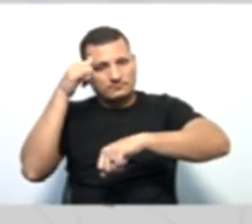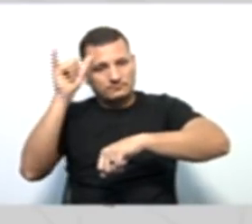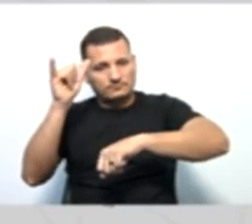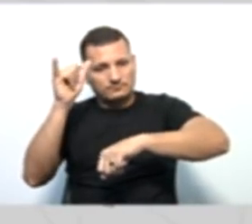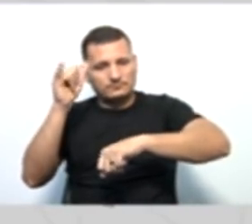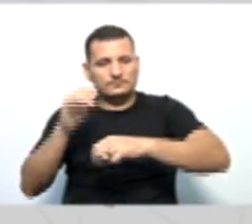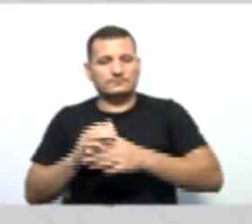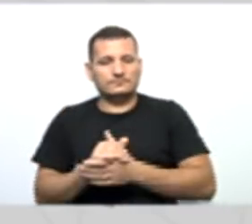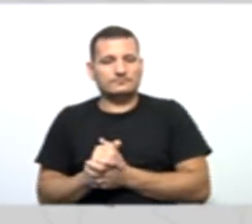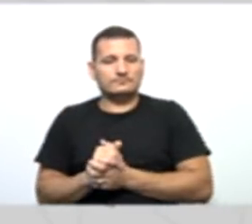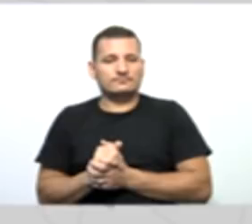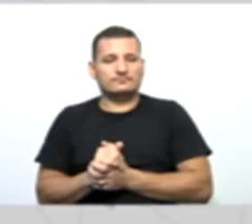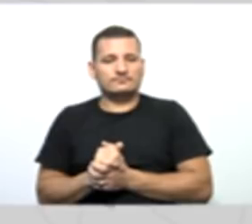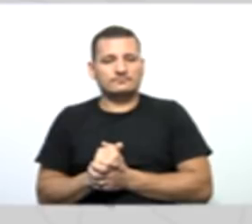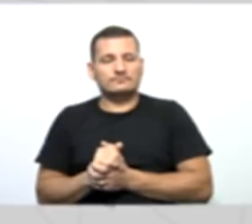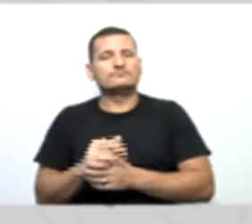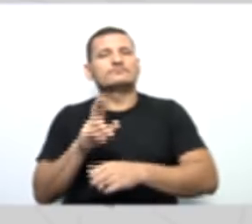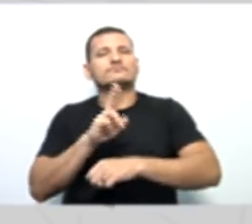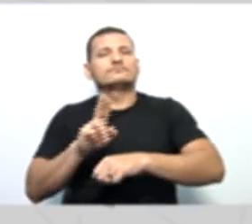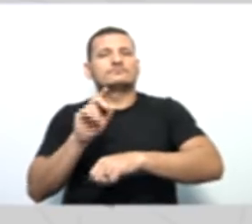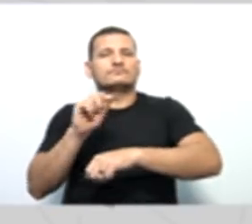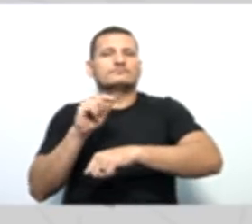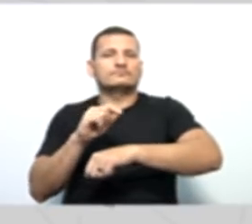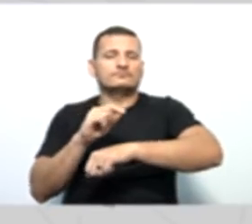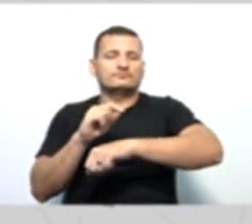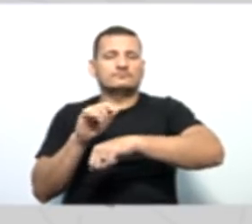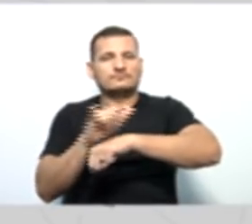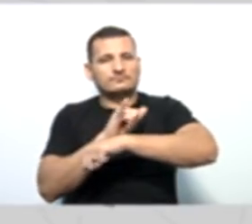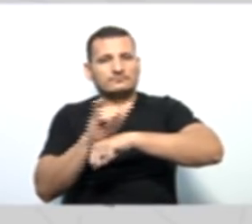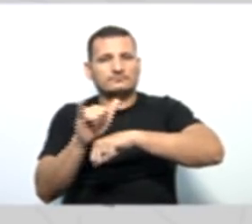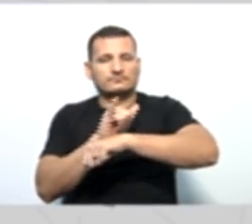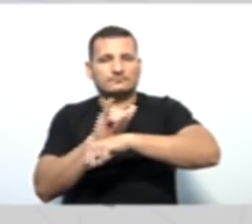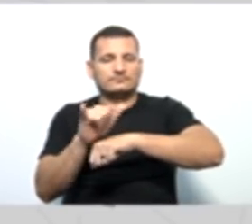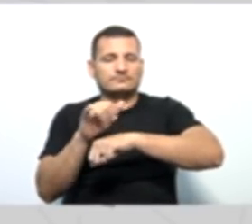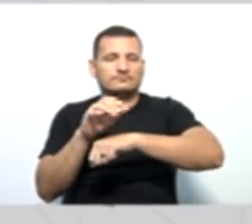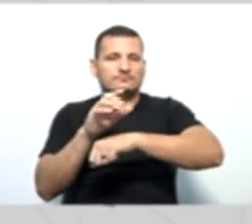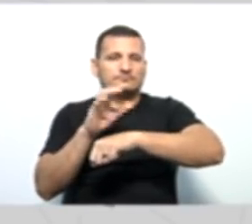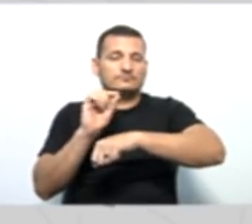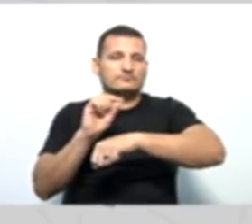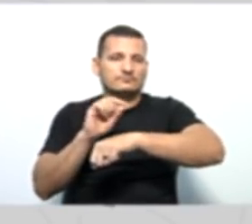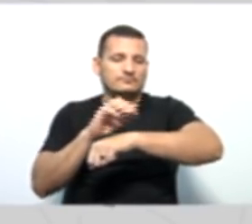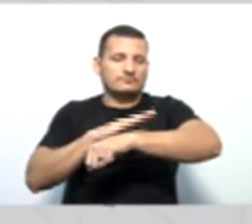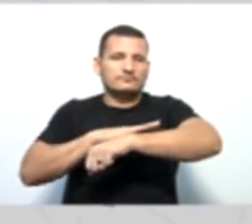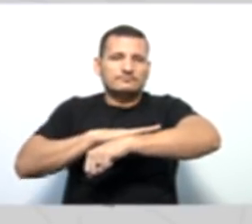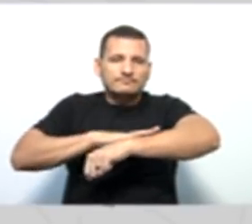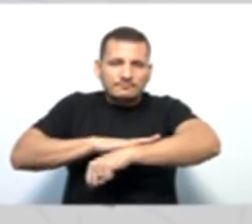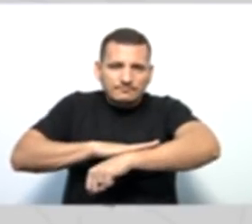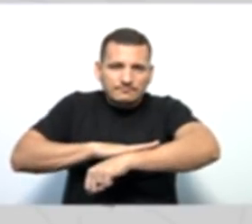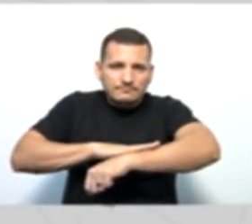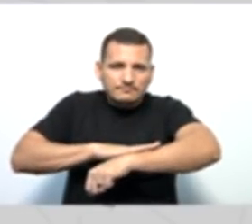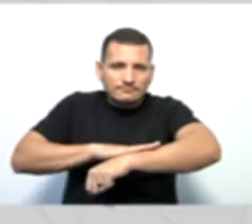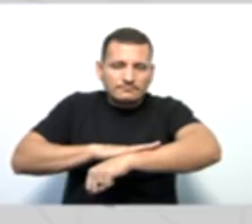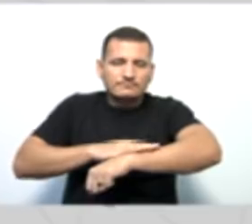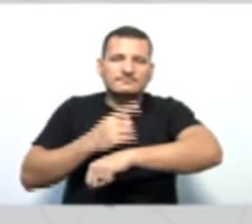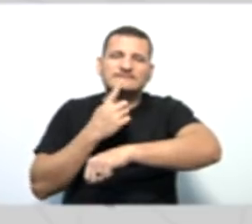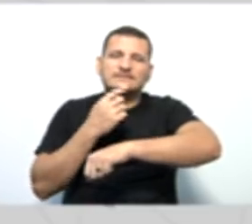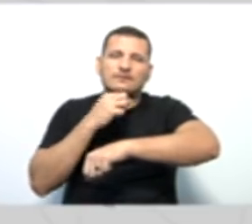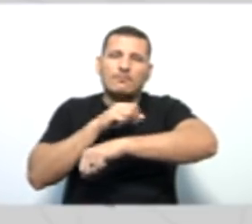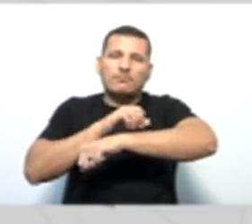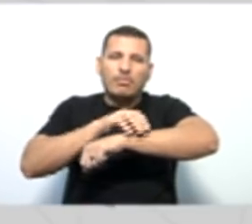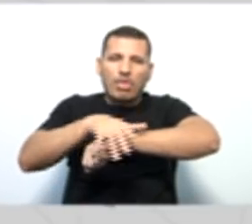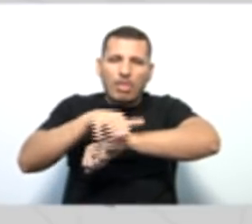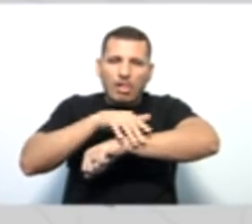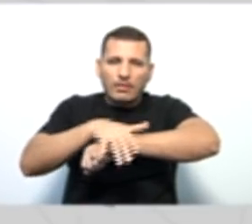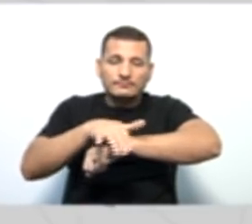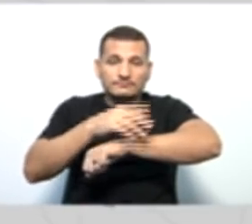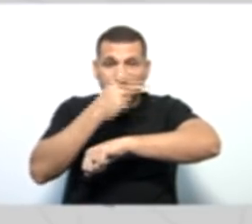para cessar a hemorragia, e uma dessas técnicas é pressionar, mas muito cuidado, que as pessoas falam assim, ah, eu vou